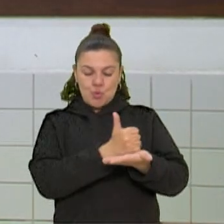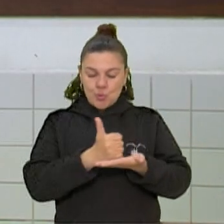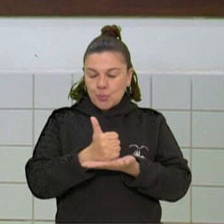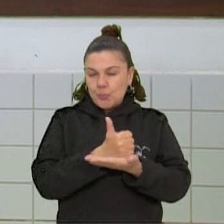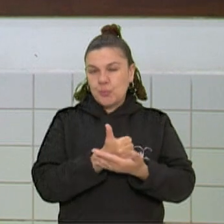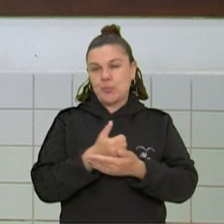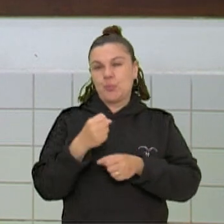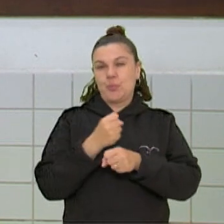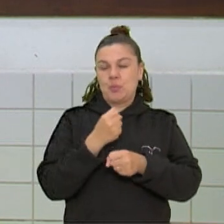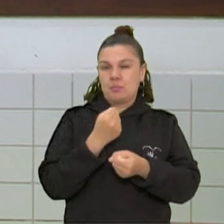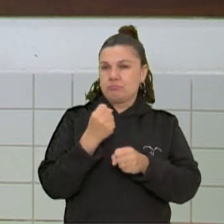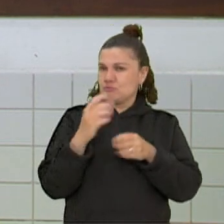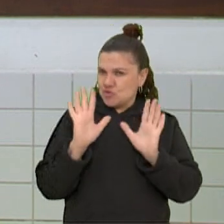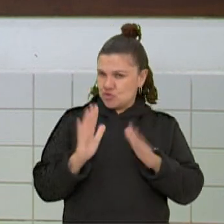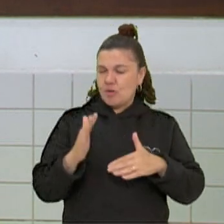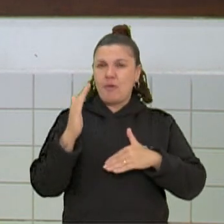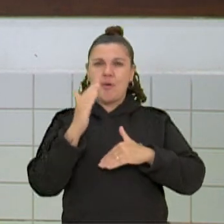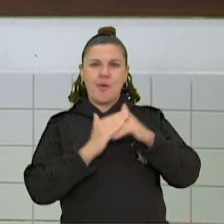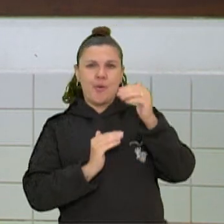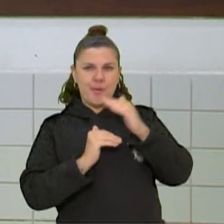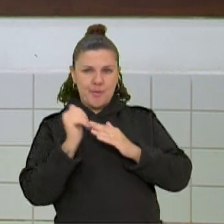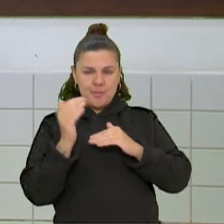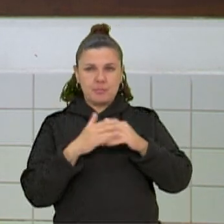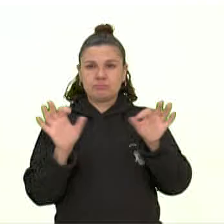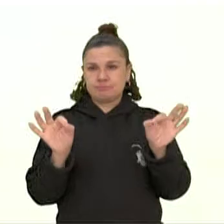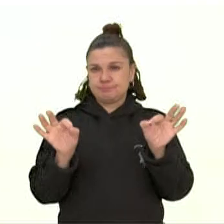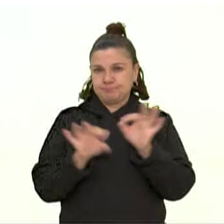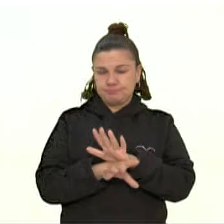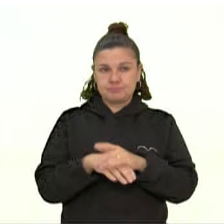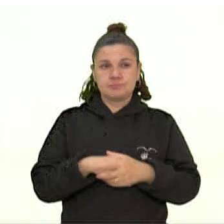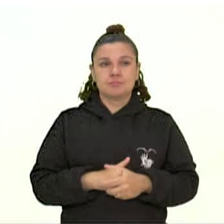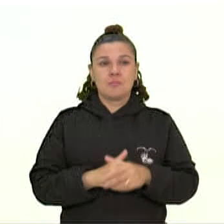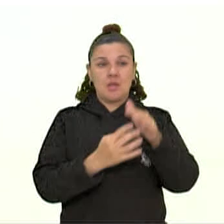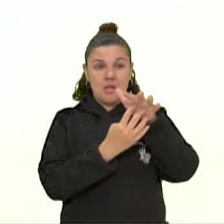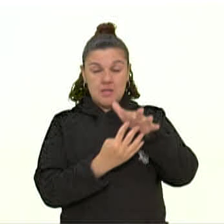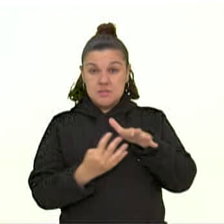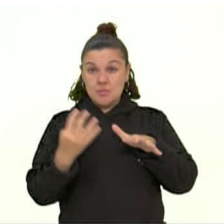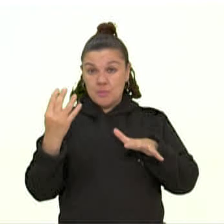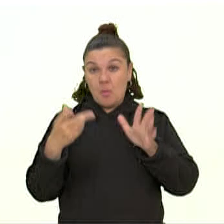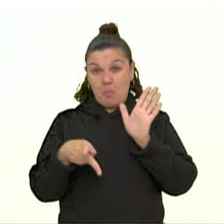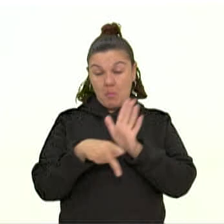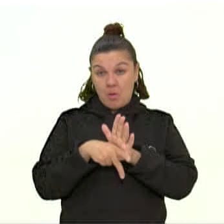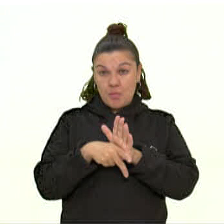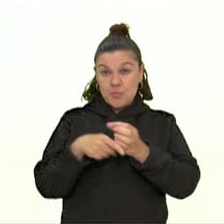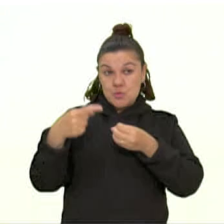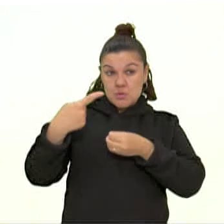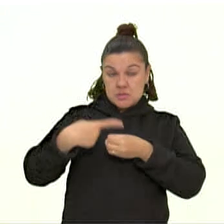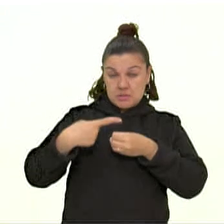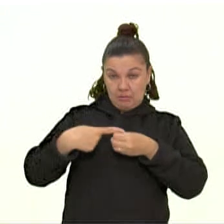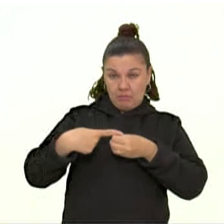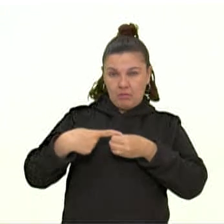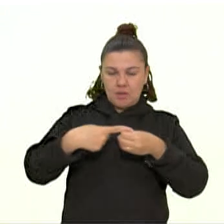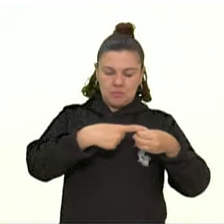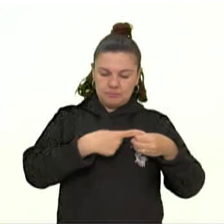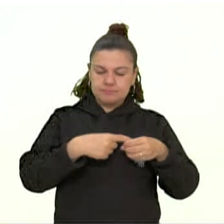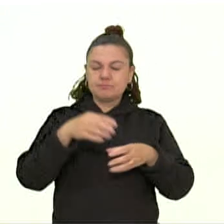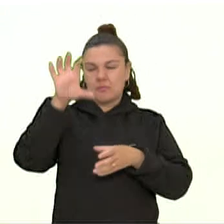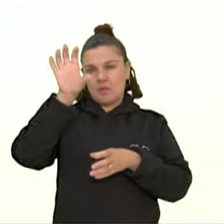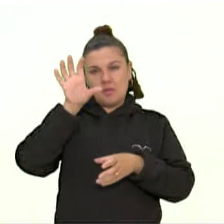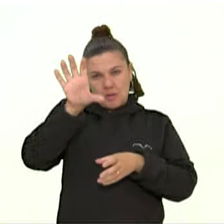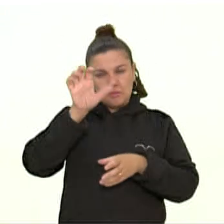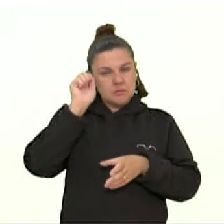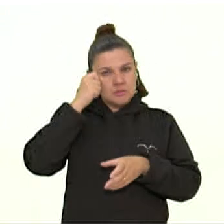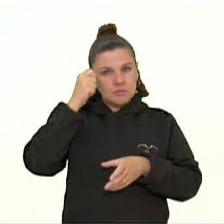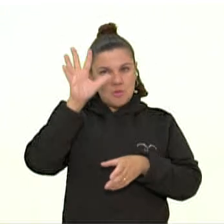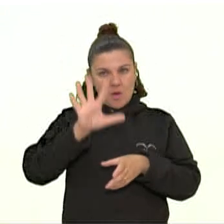de estudo, ou já têm uma profissão definida, né? Eles migram para centros urbanos dentro do próprio continente.